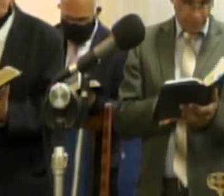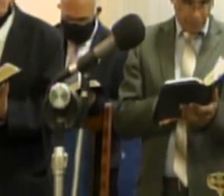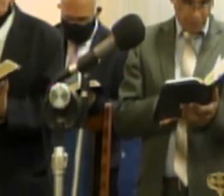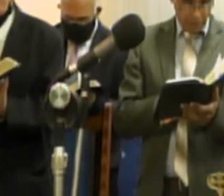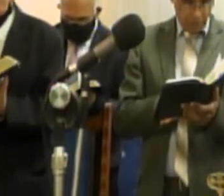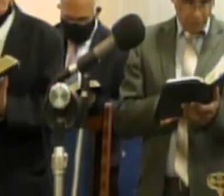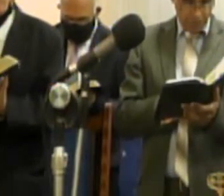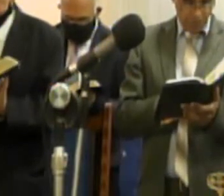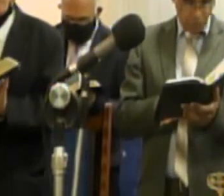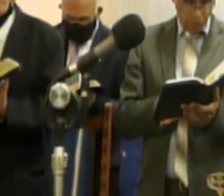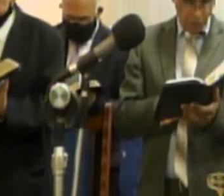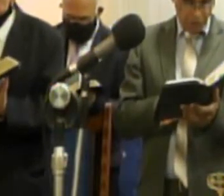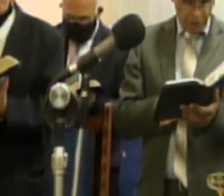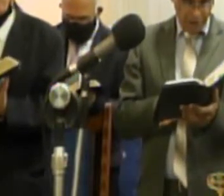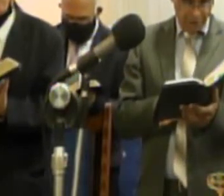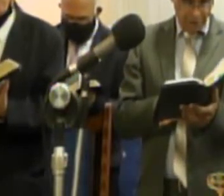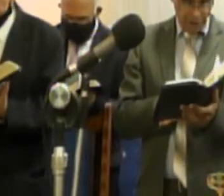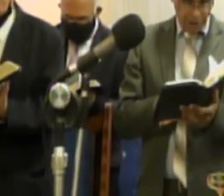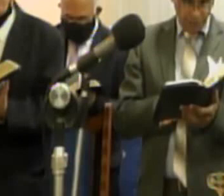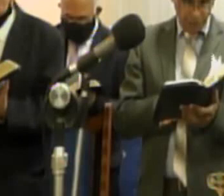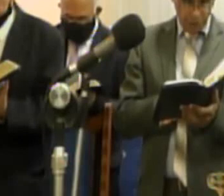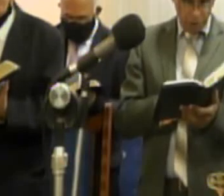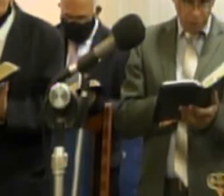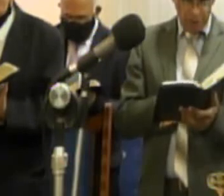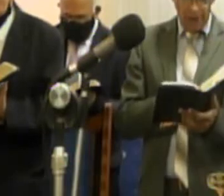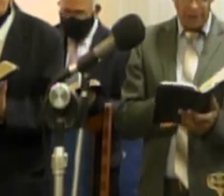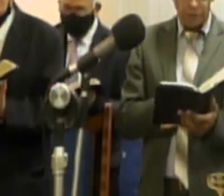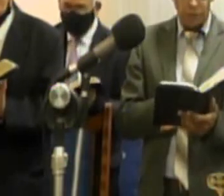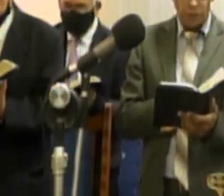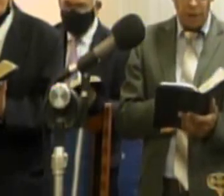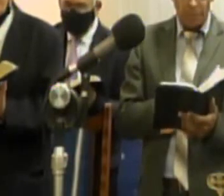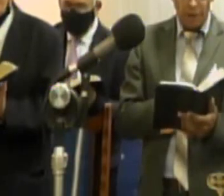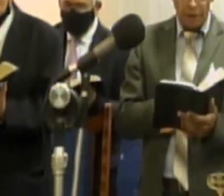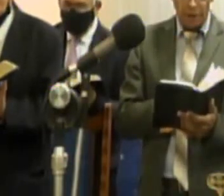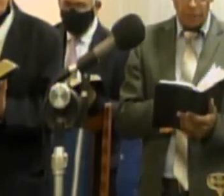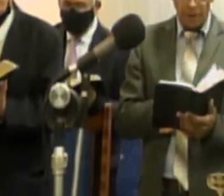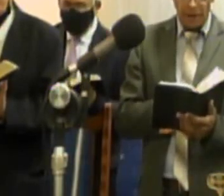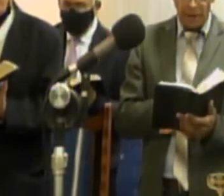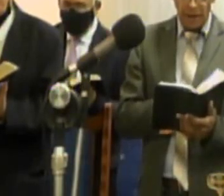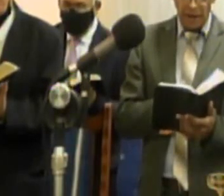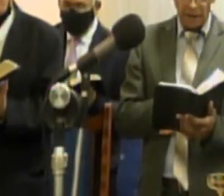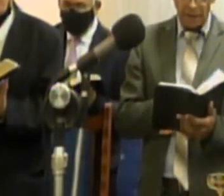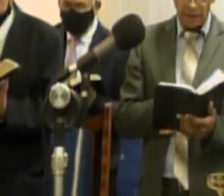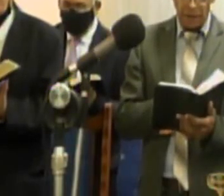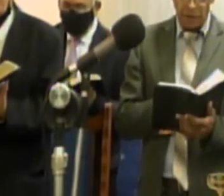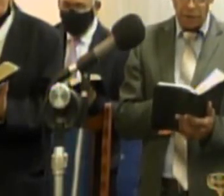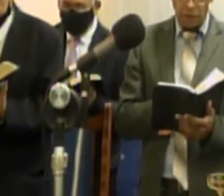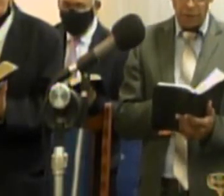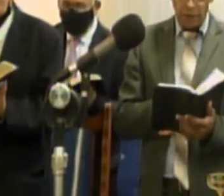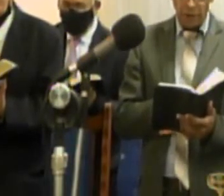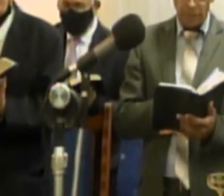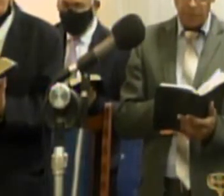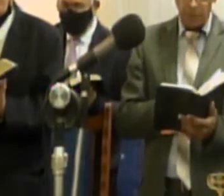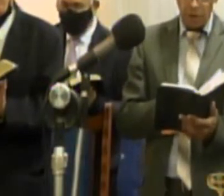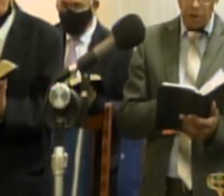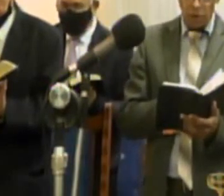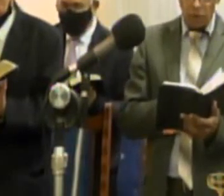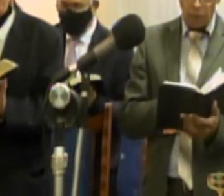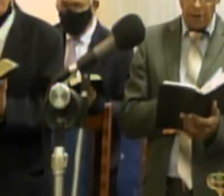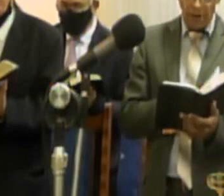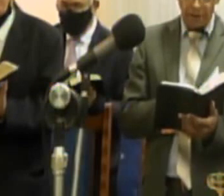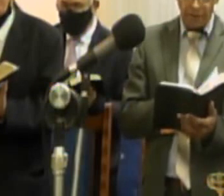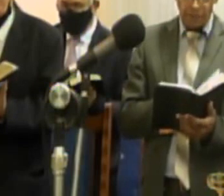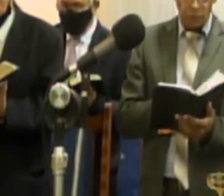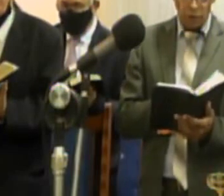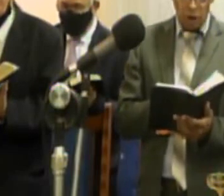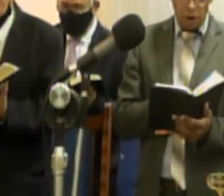parte. 17. Porque já é tempo que comece o julgamento pela casa de Deus. E se